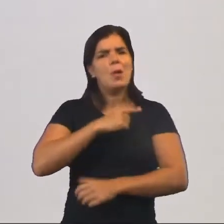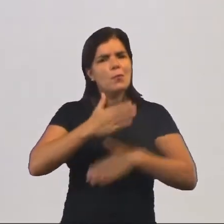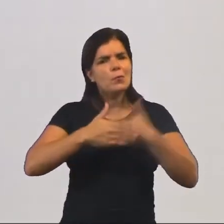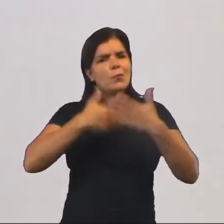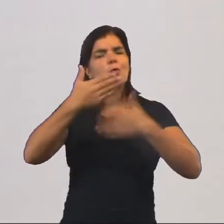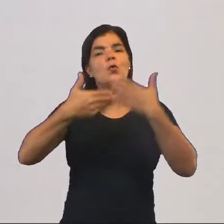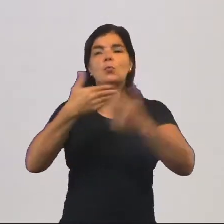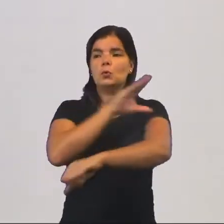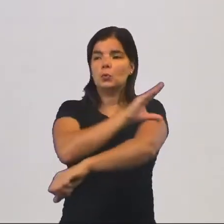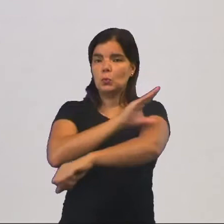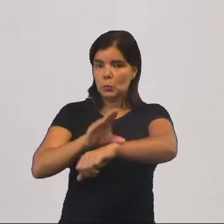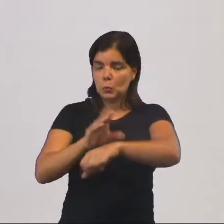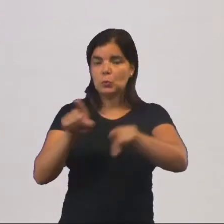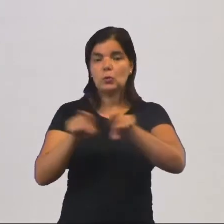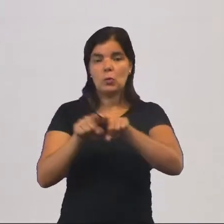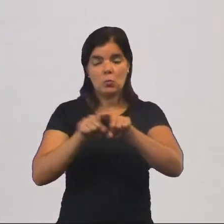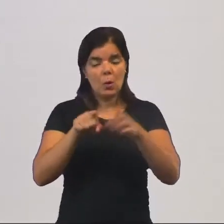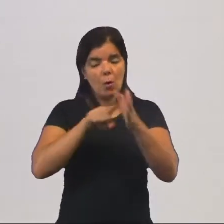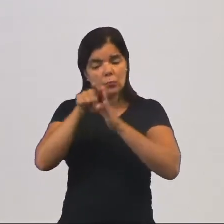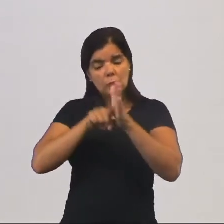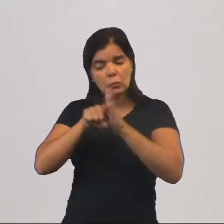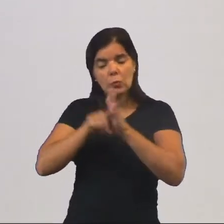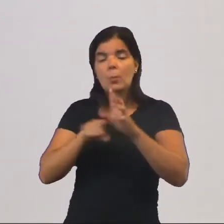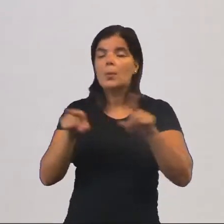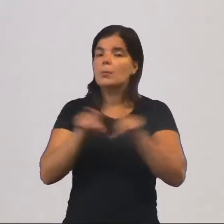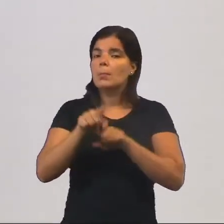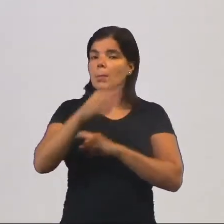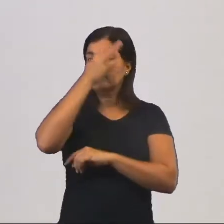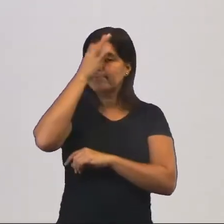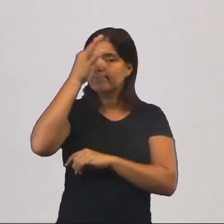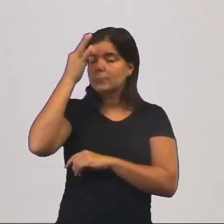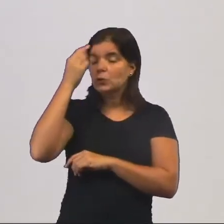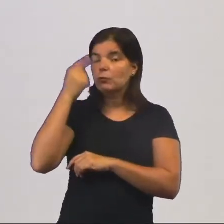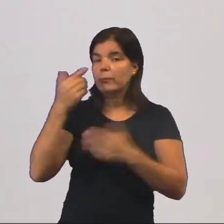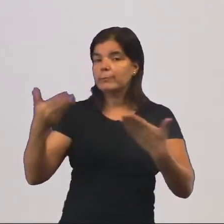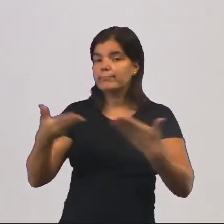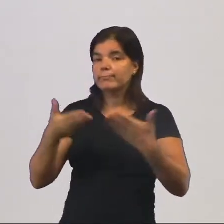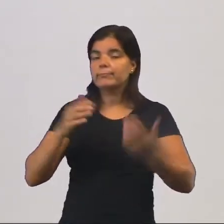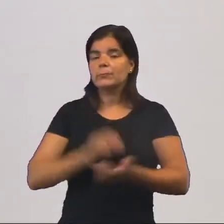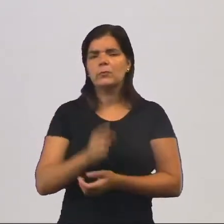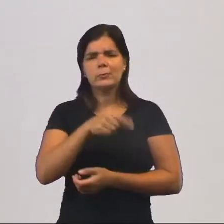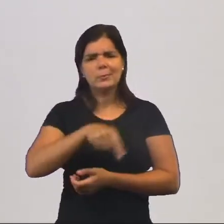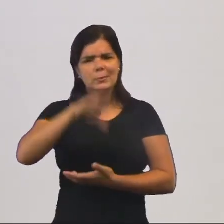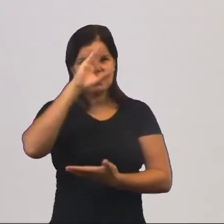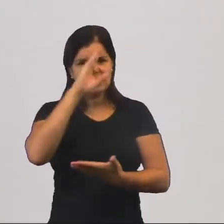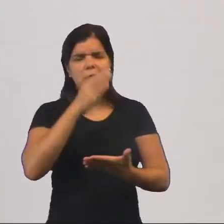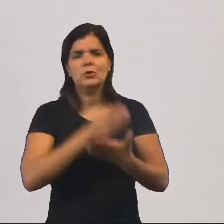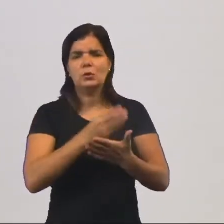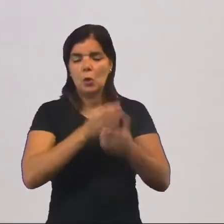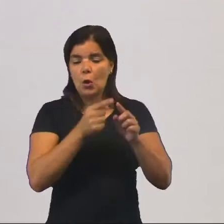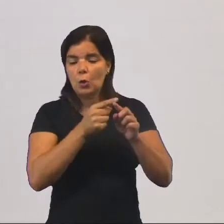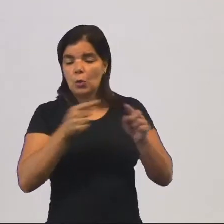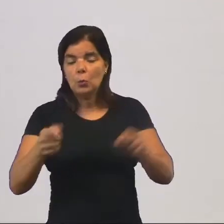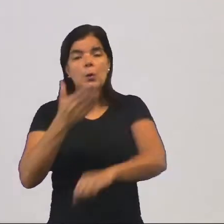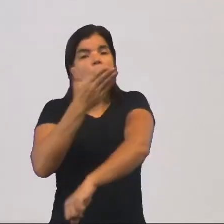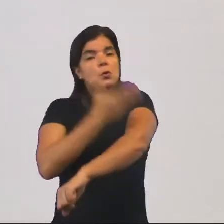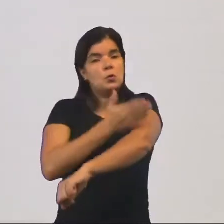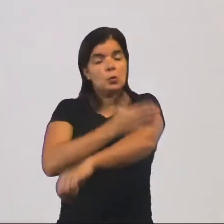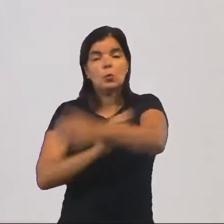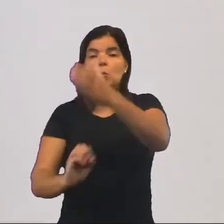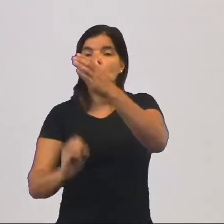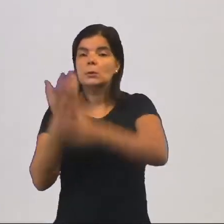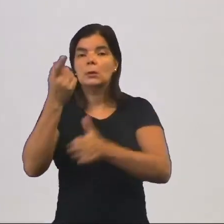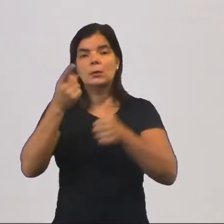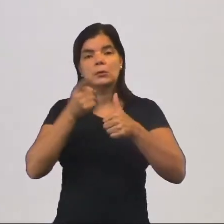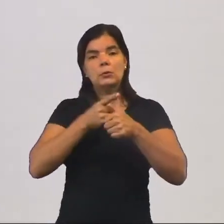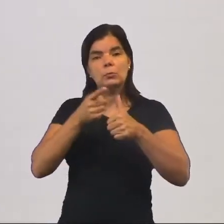desenvolvimento cultural, um desenvolvimento científico e filosófico, que a gente vai ver agora. Vocês acreditam que foi durante a Idade Média que surgiram